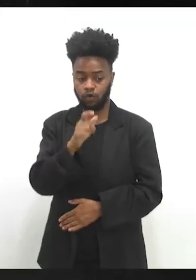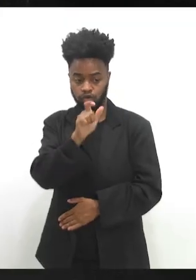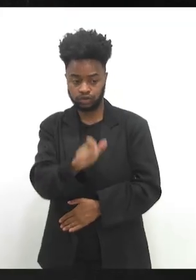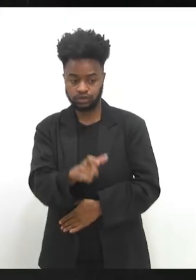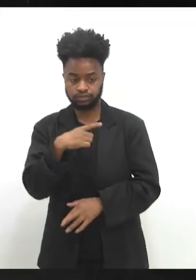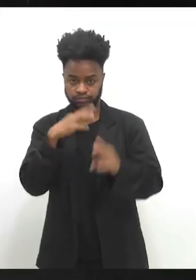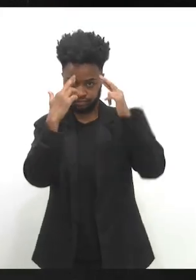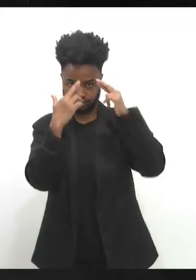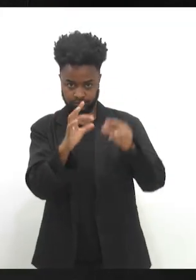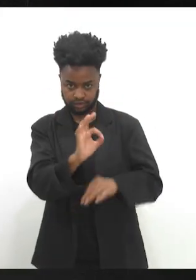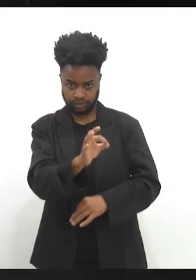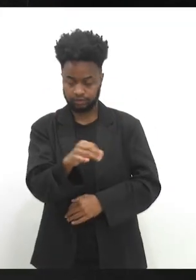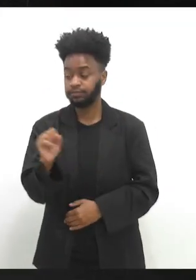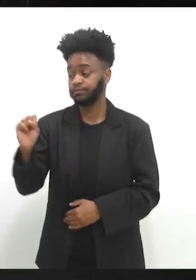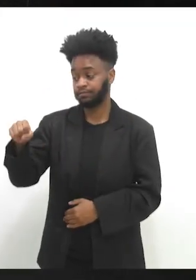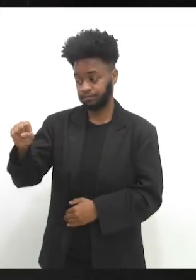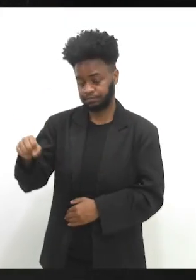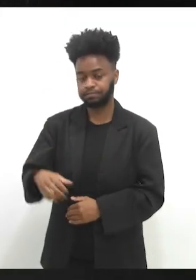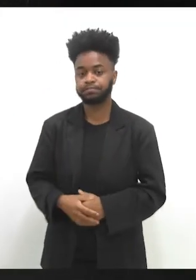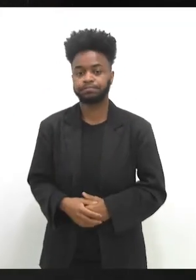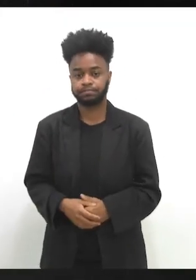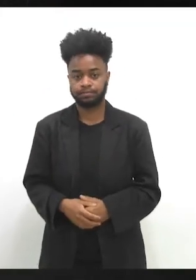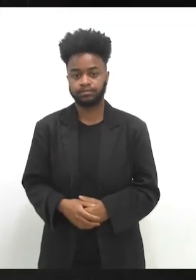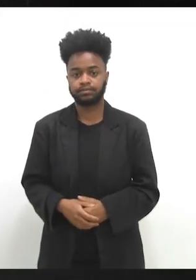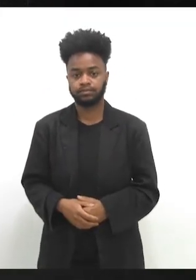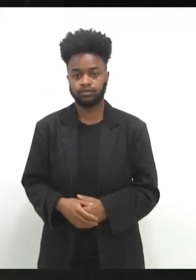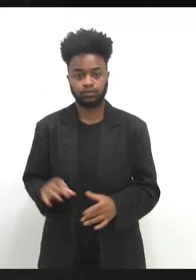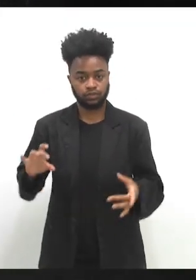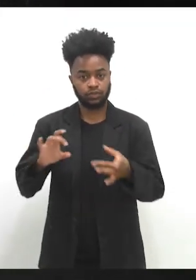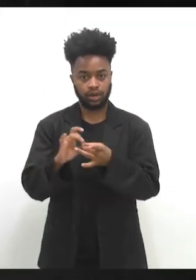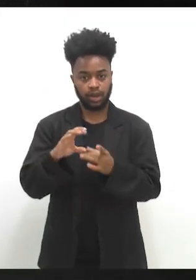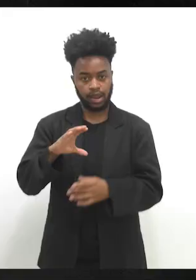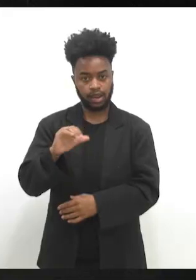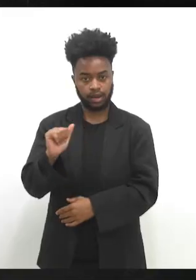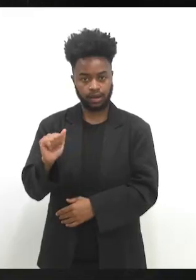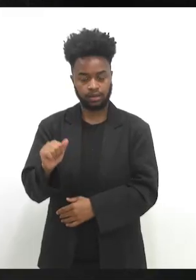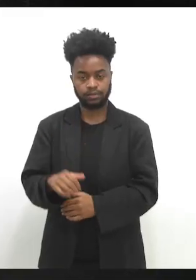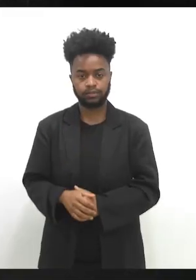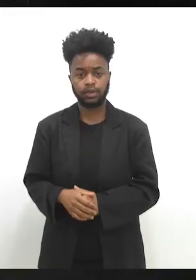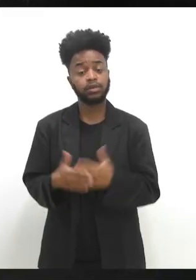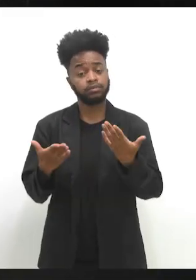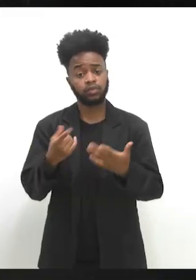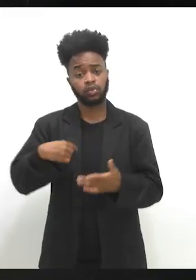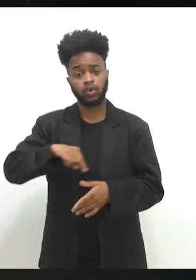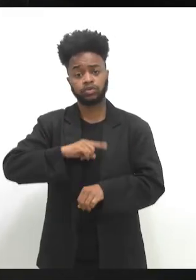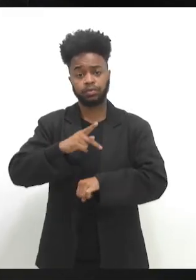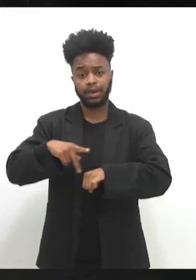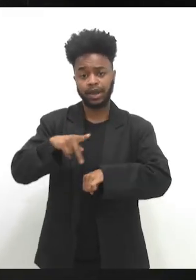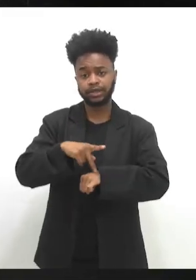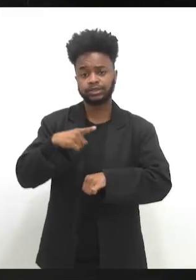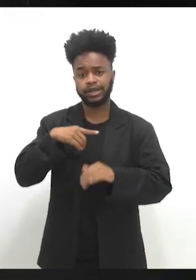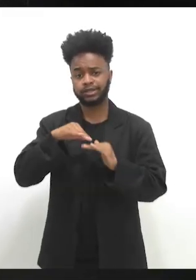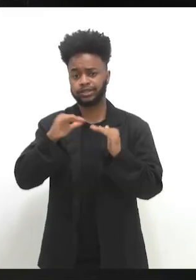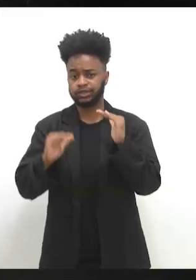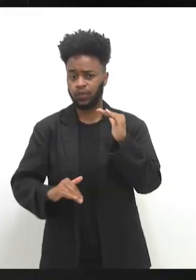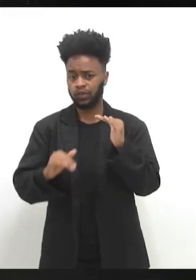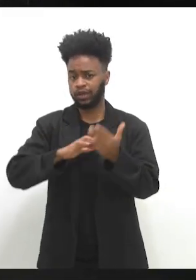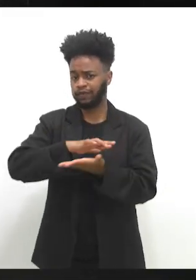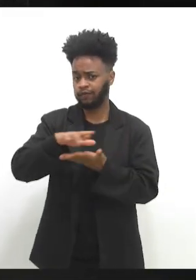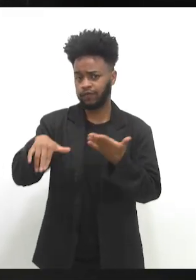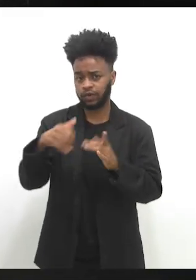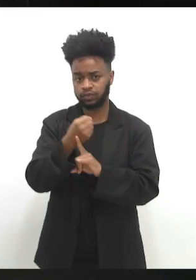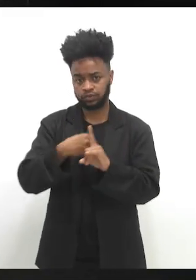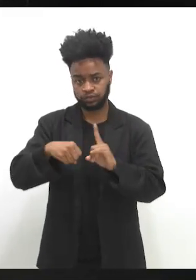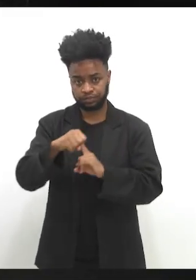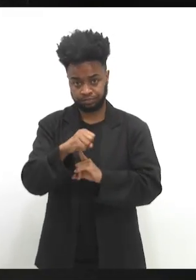dessa criança passou a ser respeitada, é isso? Sim, exato. A partir do ECA, digamos assim, né? Exato. E num país como o nosso, com tantas desigualdades